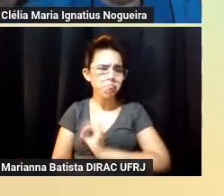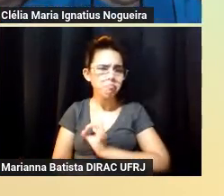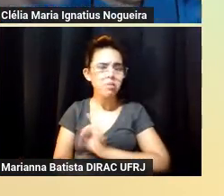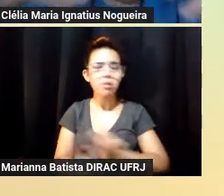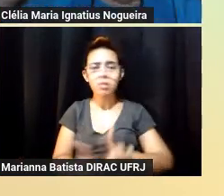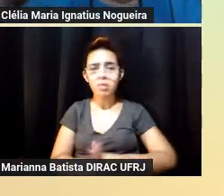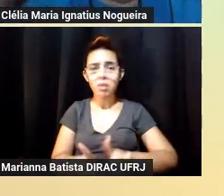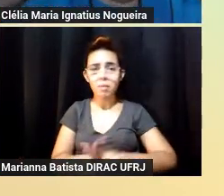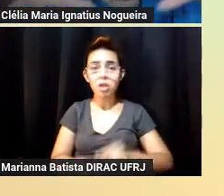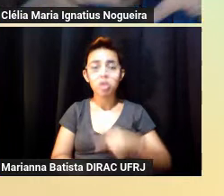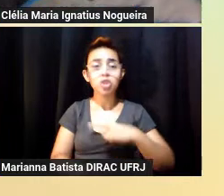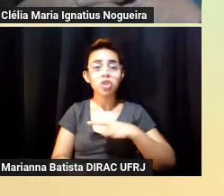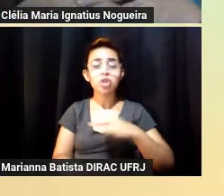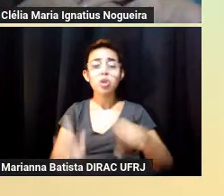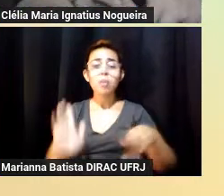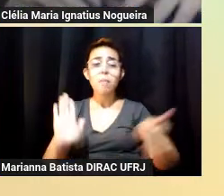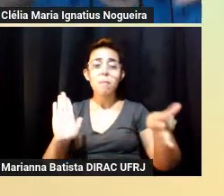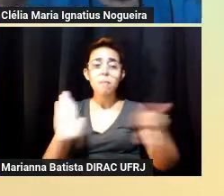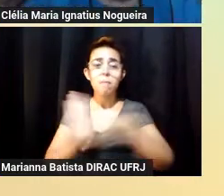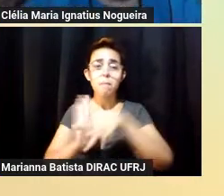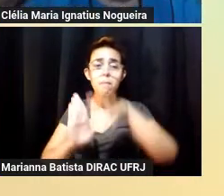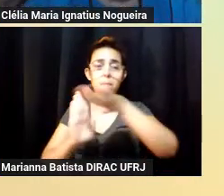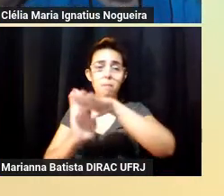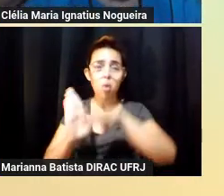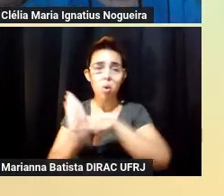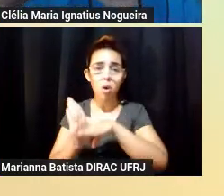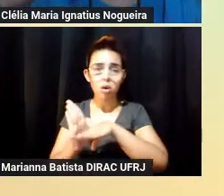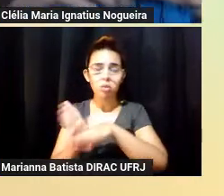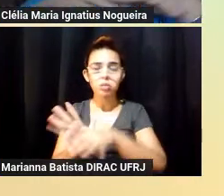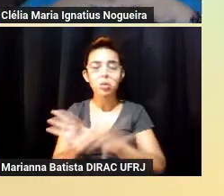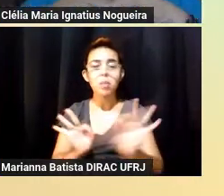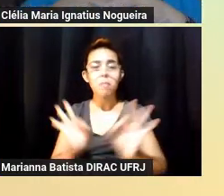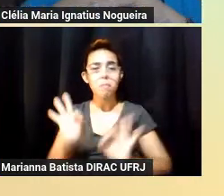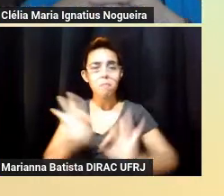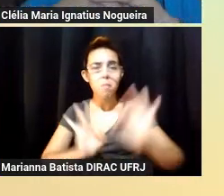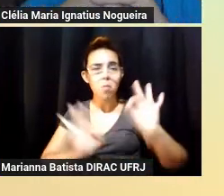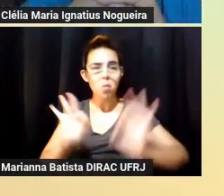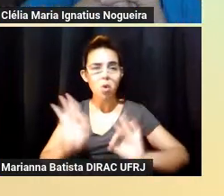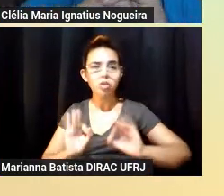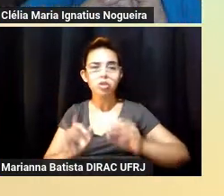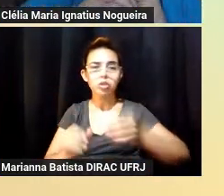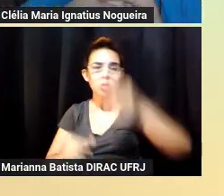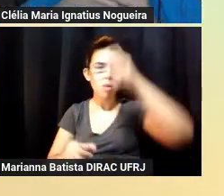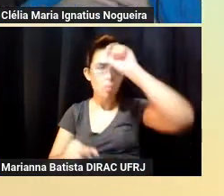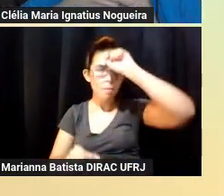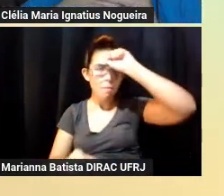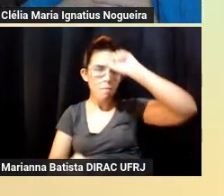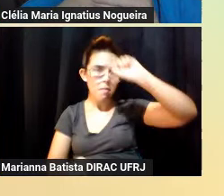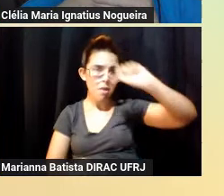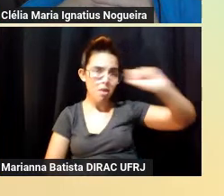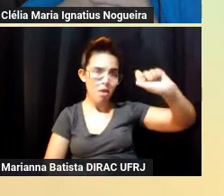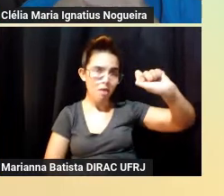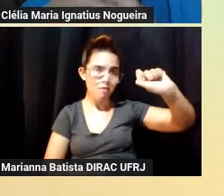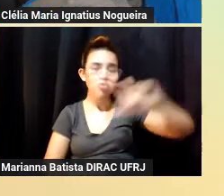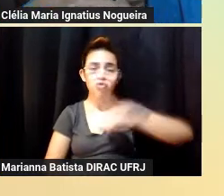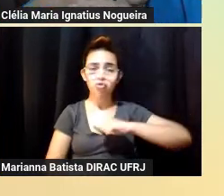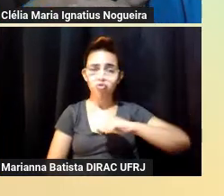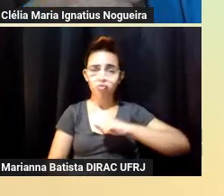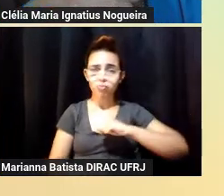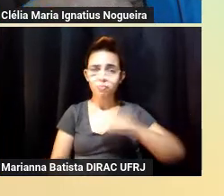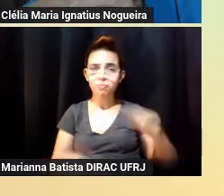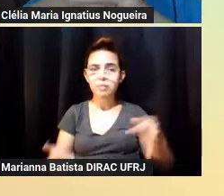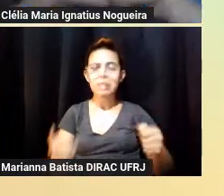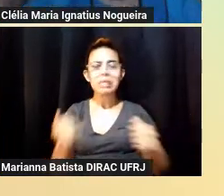falava de cidades, vinha junto com o Mobral, né? E ali estavam falando da cidade que nasceu